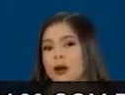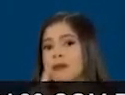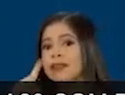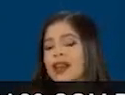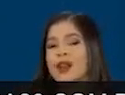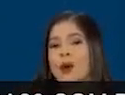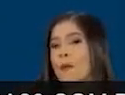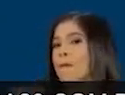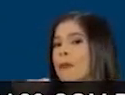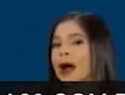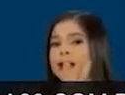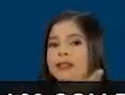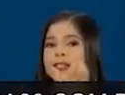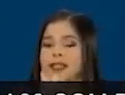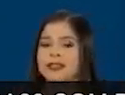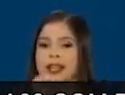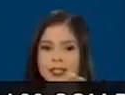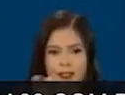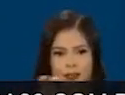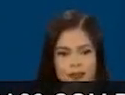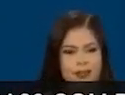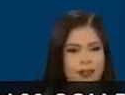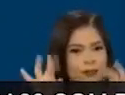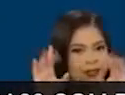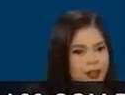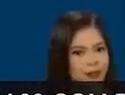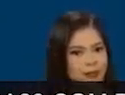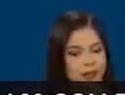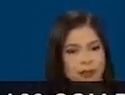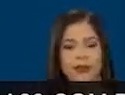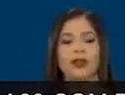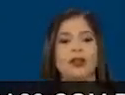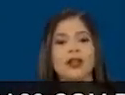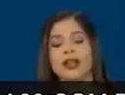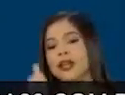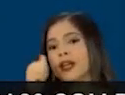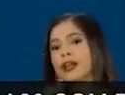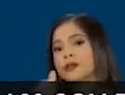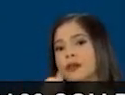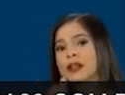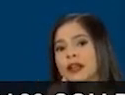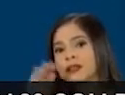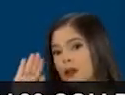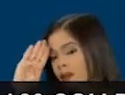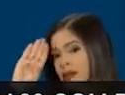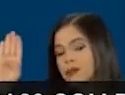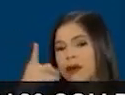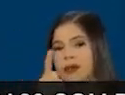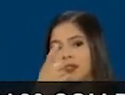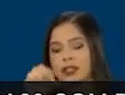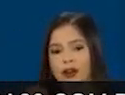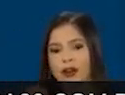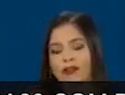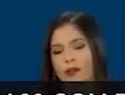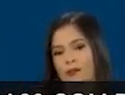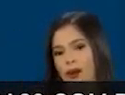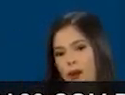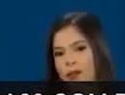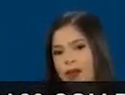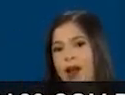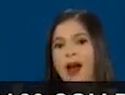em 36 das 55 especialidades médicas e as mulheres predominam em 19 delas.